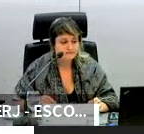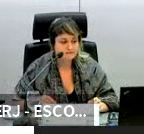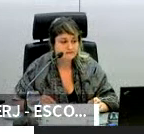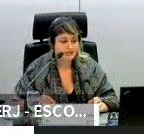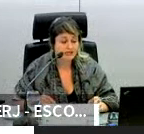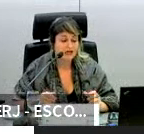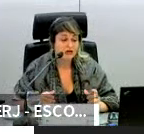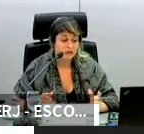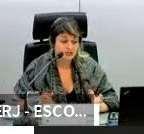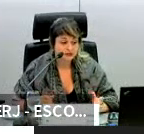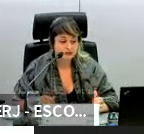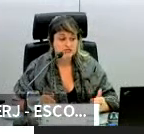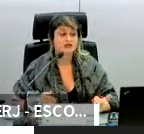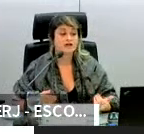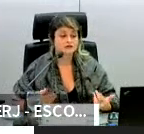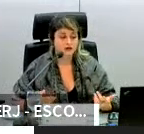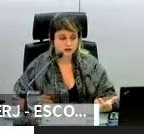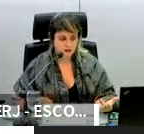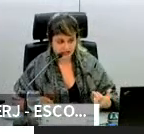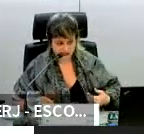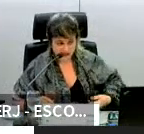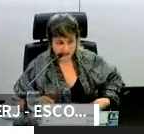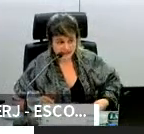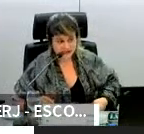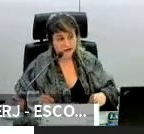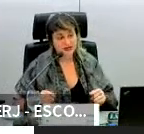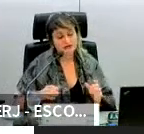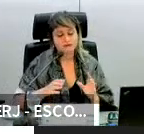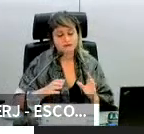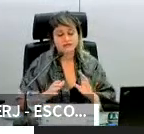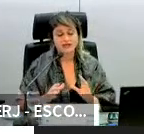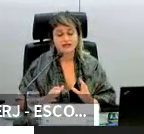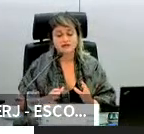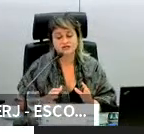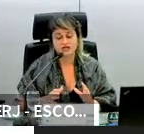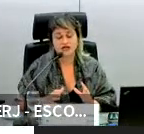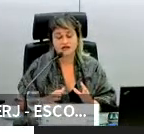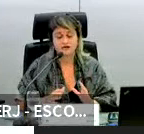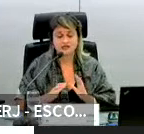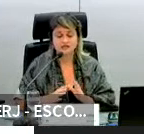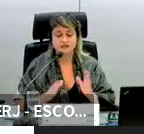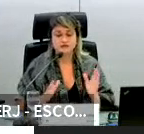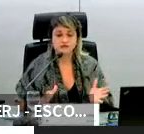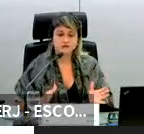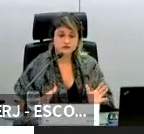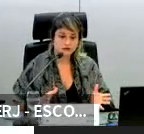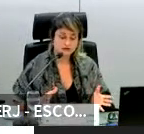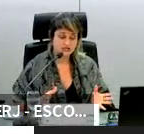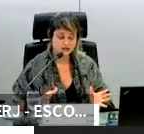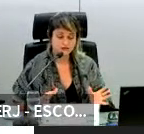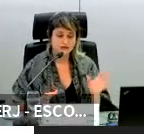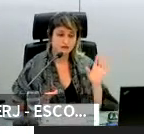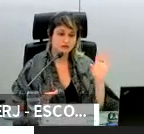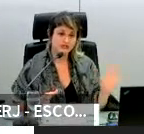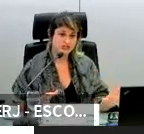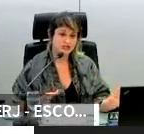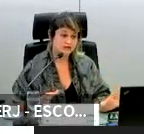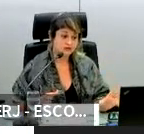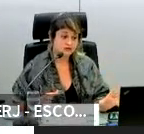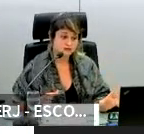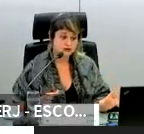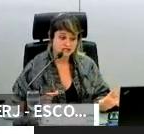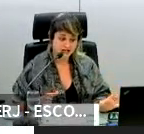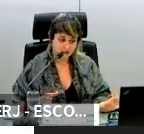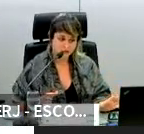campo, uma introdução, tem uma explicação sobre material e métodos, e aí os achados, eles estão divididos em dois eixos, os